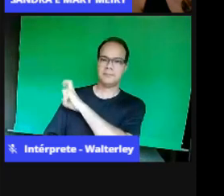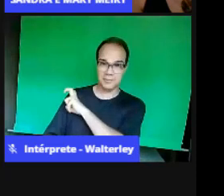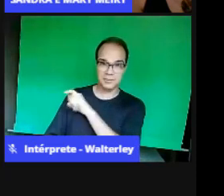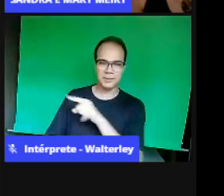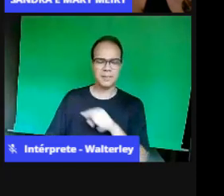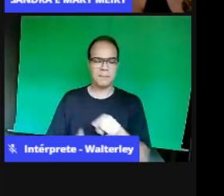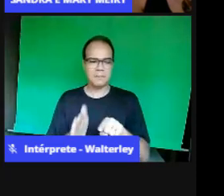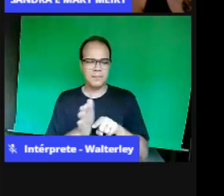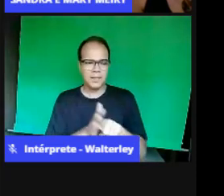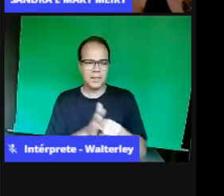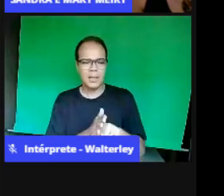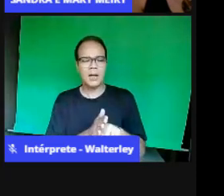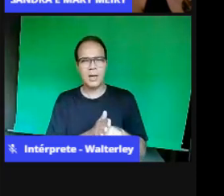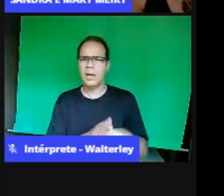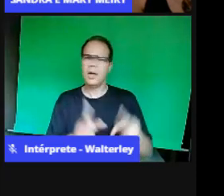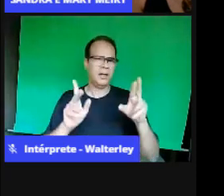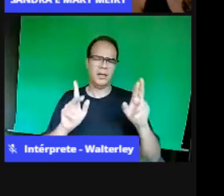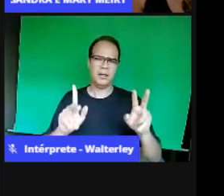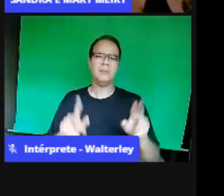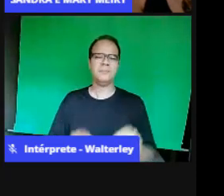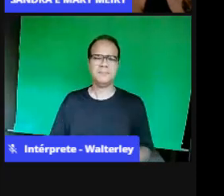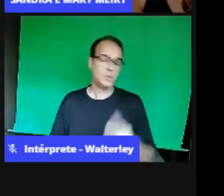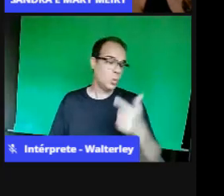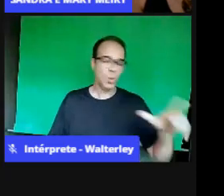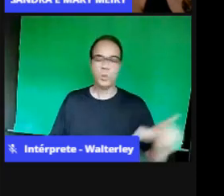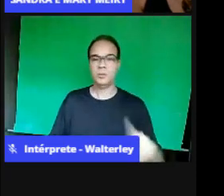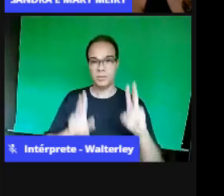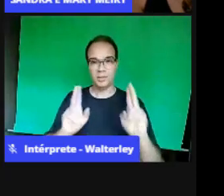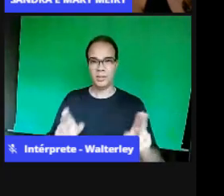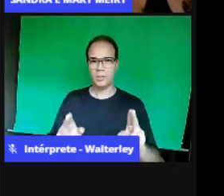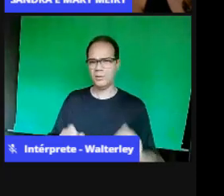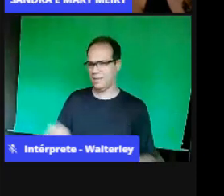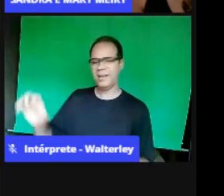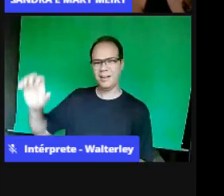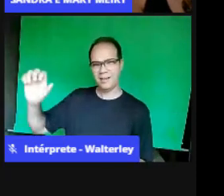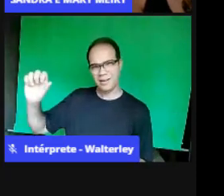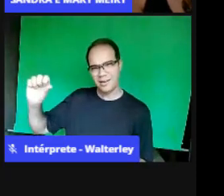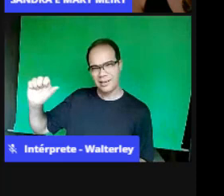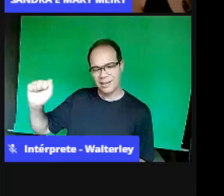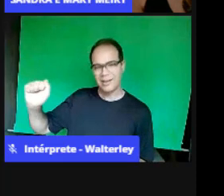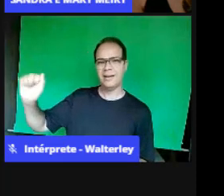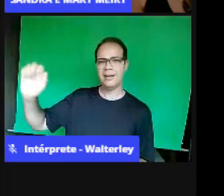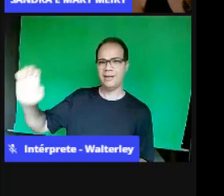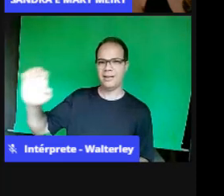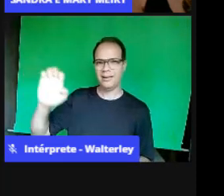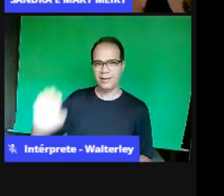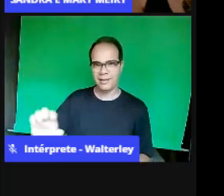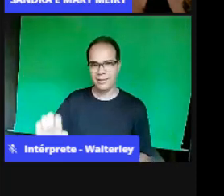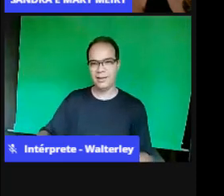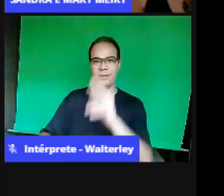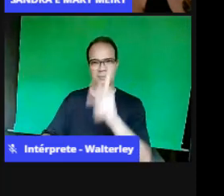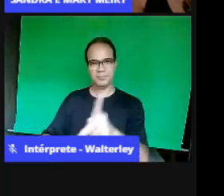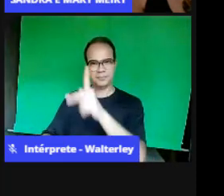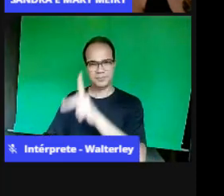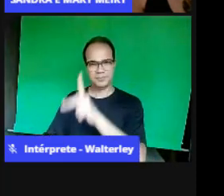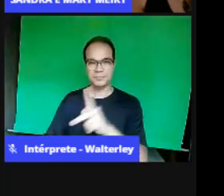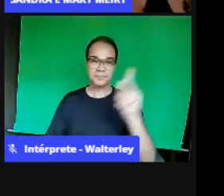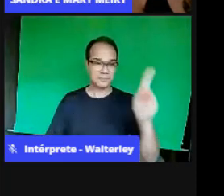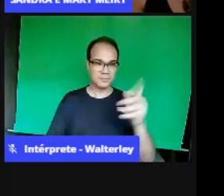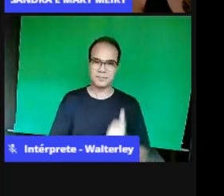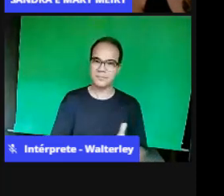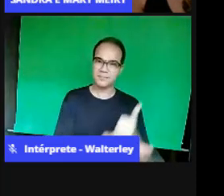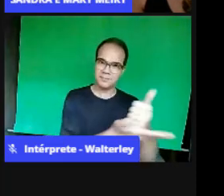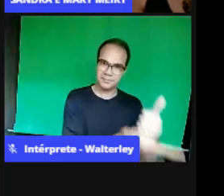questão, profissional de apoio deve estar sempre em companhia, professor de AEE, né, todos os demais envolvidos do